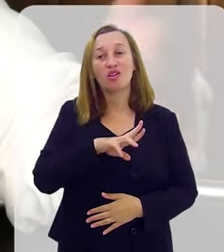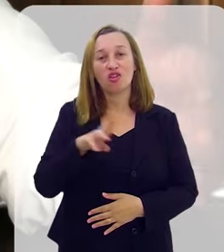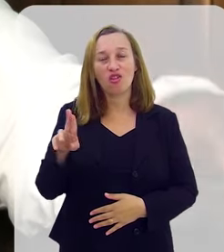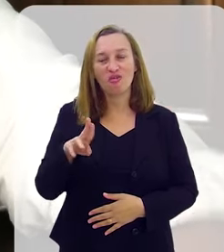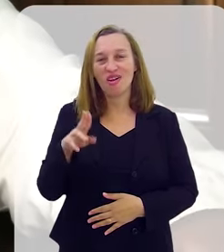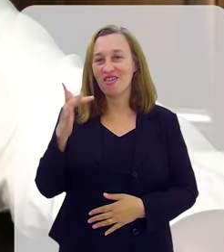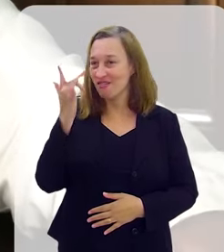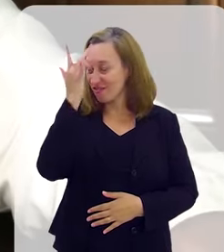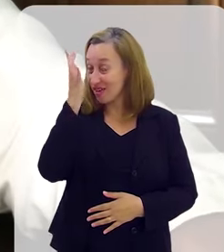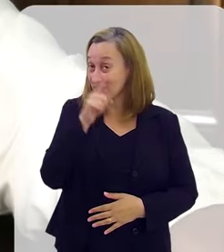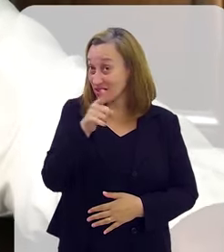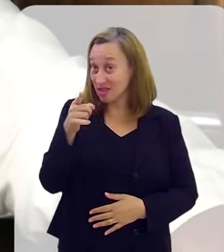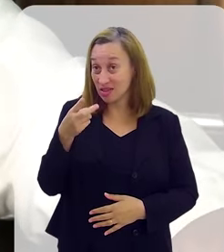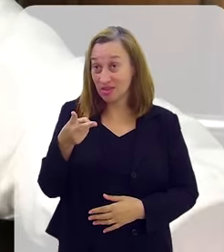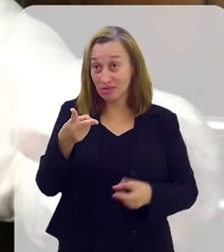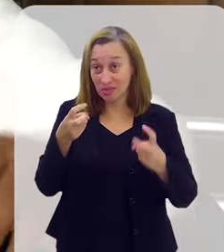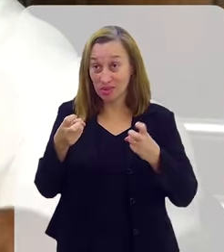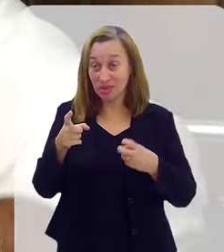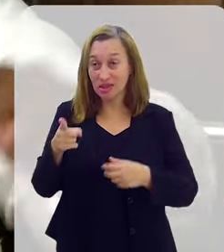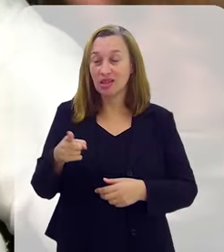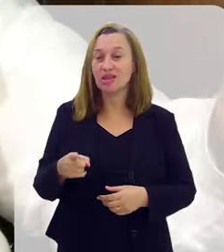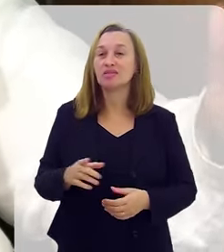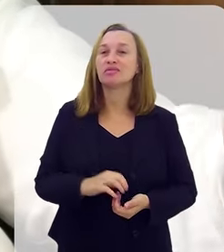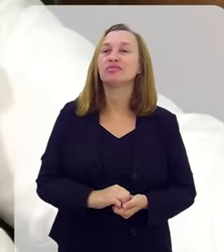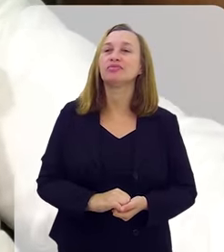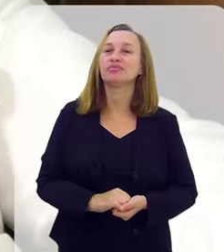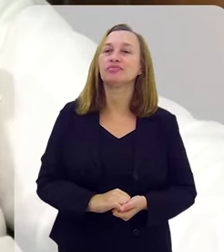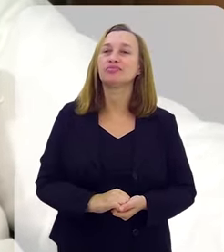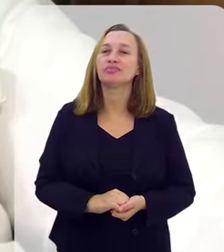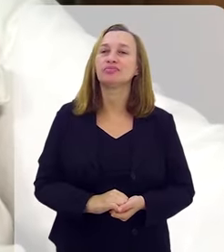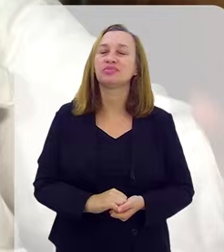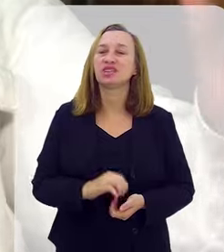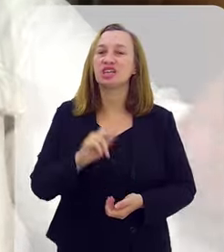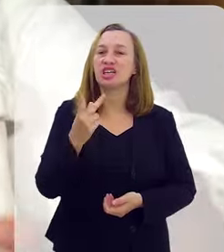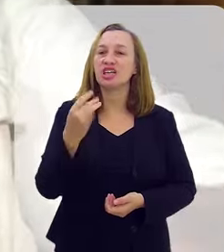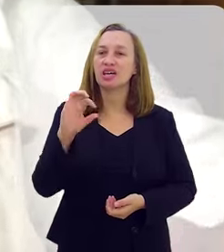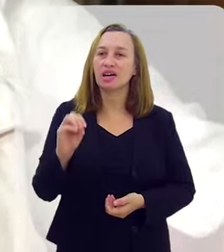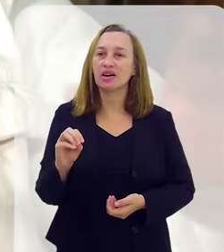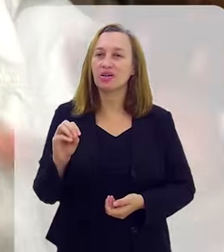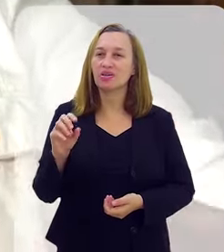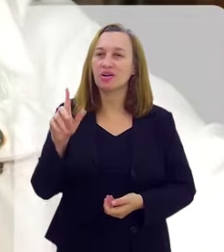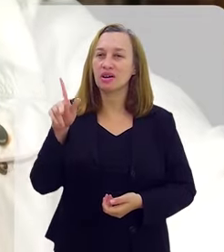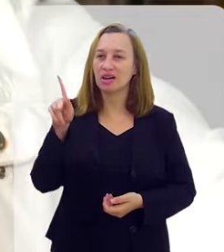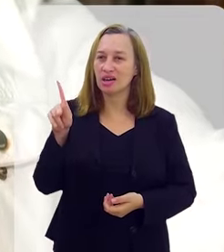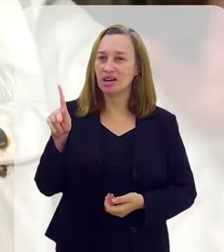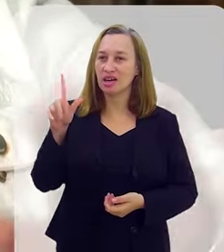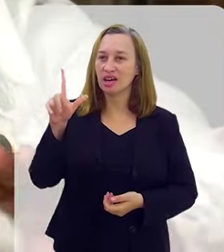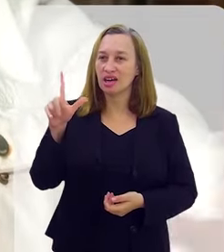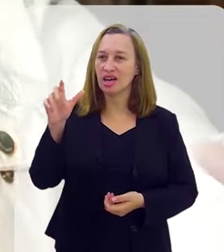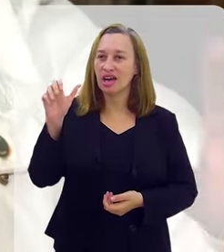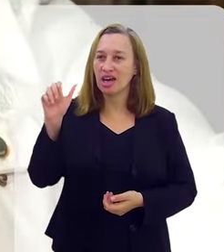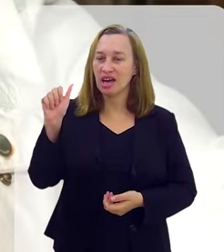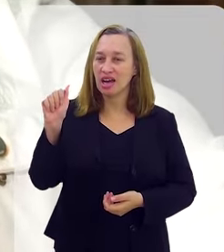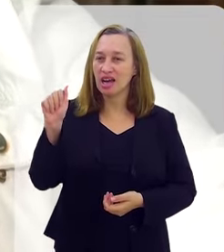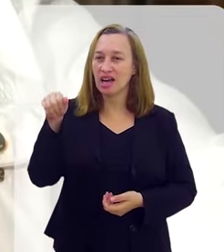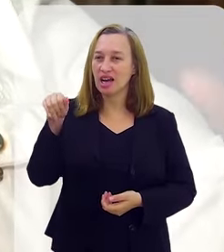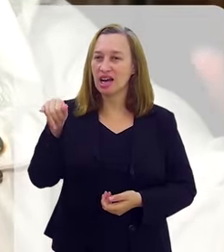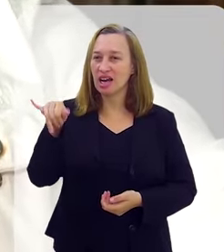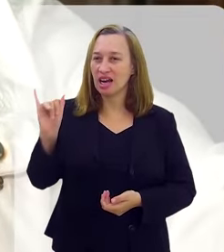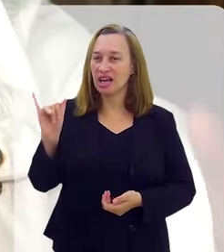puderam perceber. Vocês vão me achar em todas as redes sociais como Iago Cleiton. É o único que tem, não existe